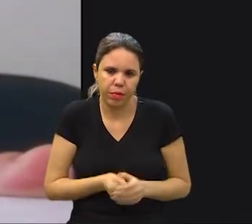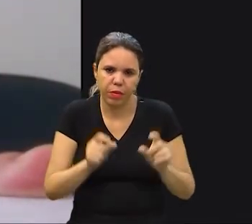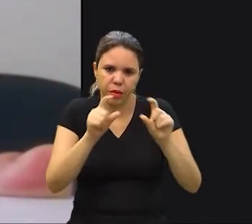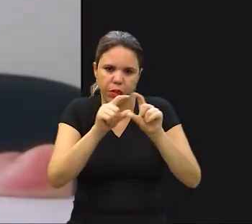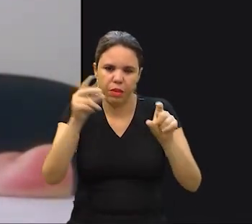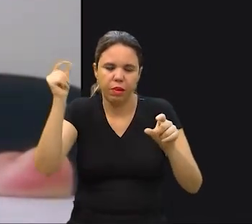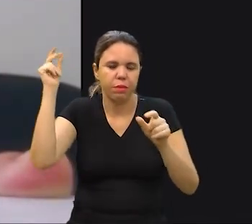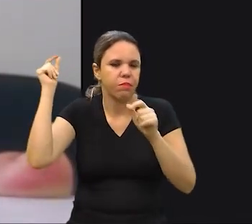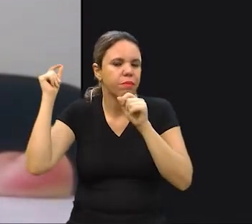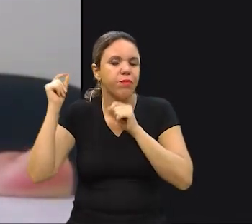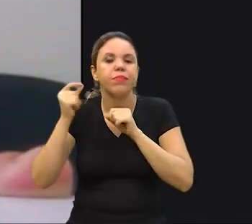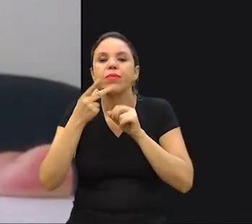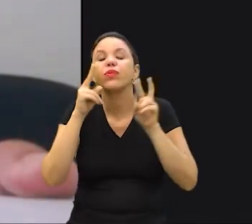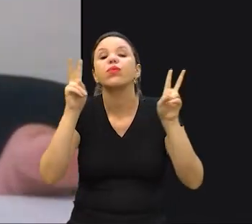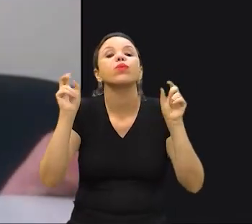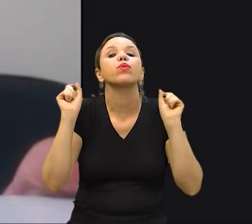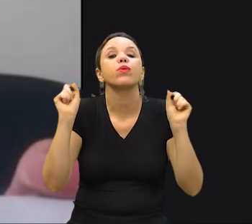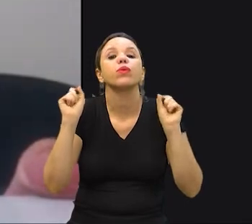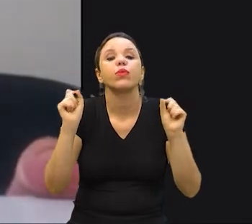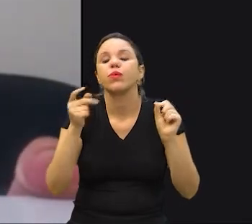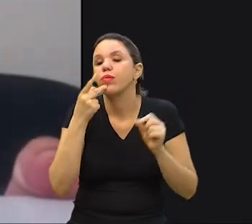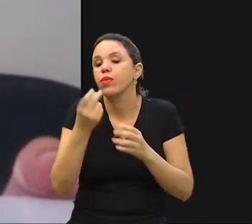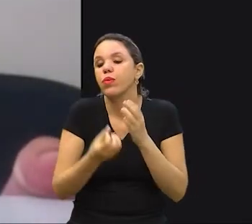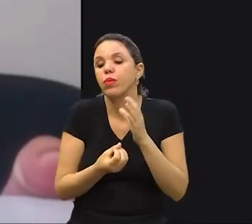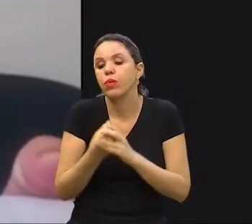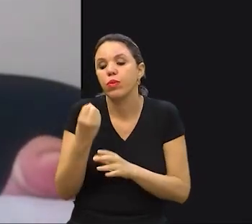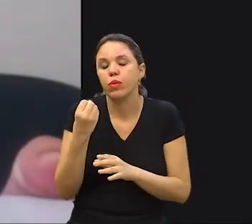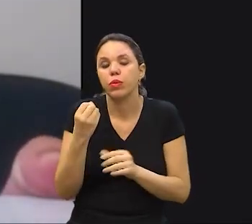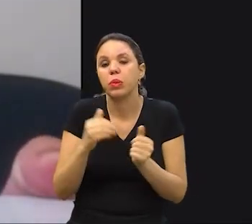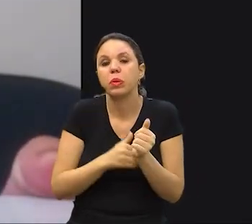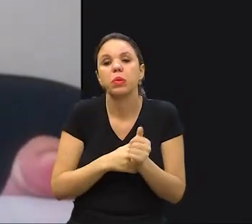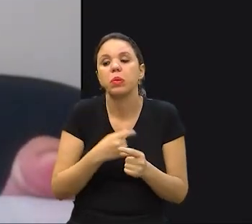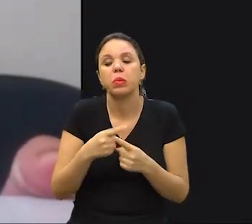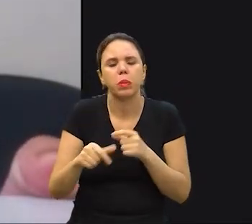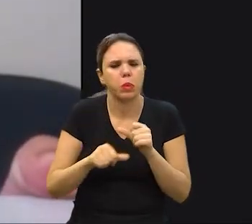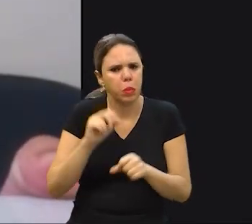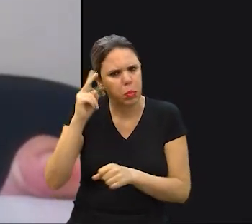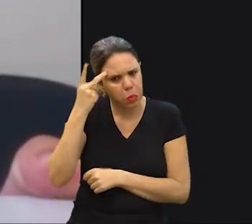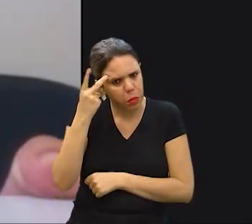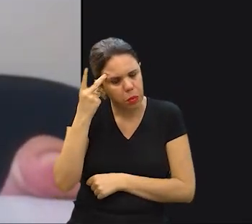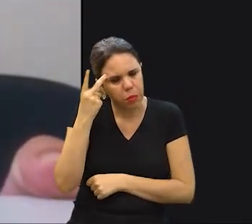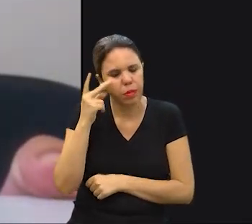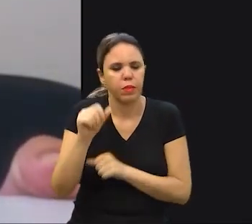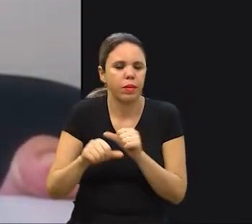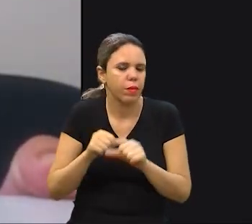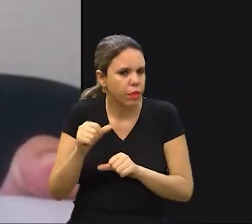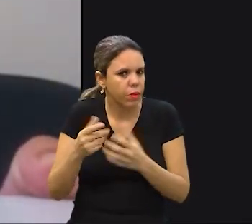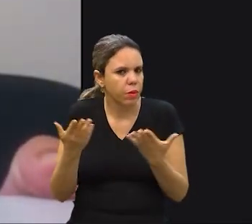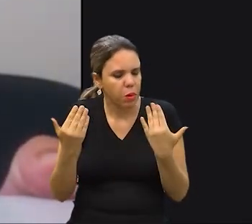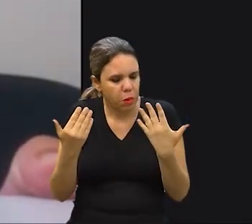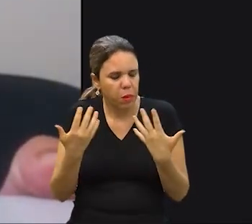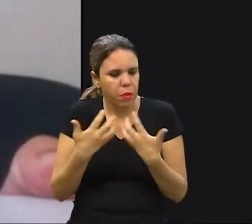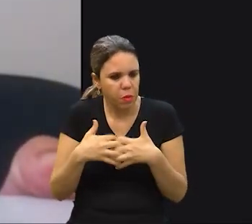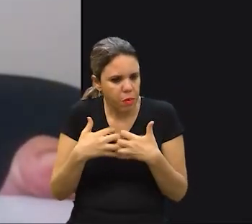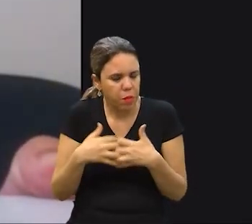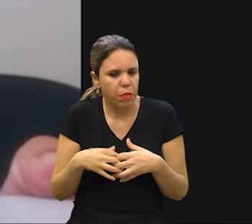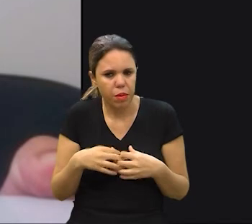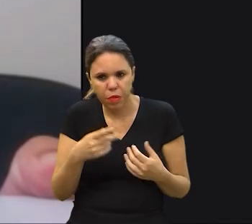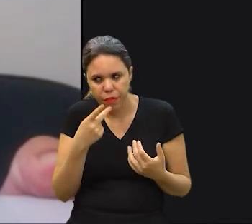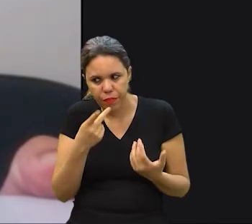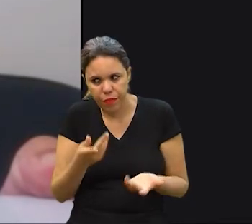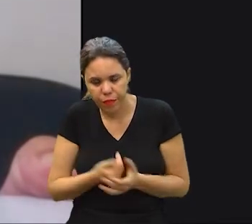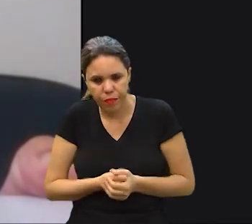velho ditado. Qual assunto que vira tabu? Só vira tabu porque não se quer mexer numa